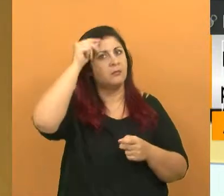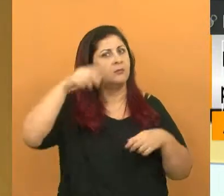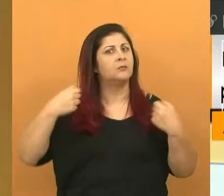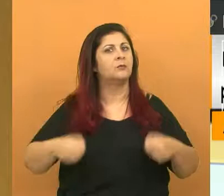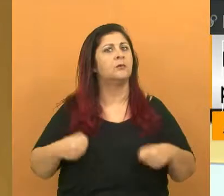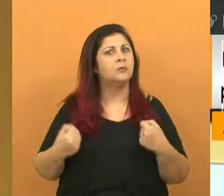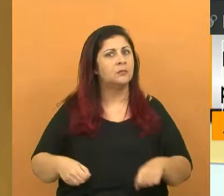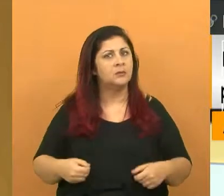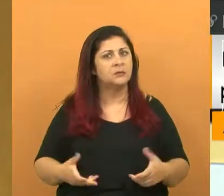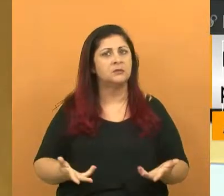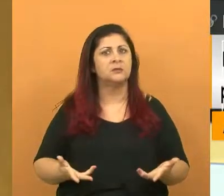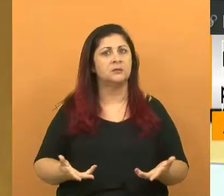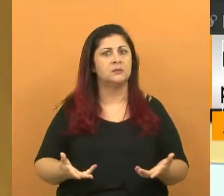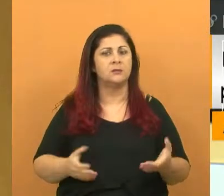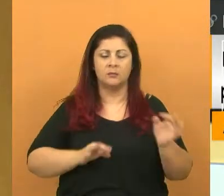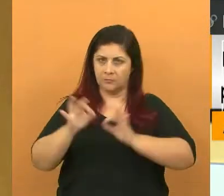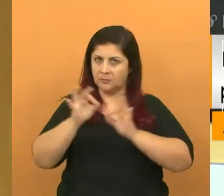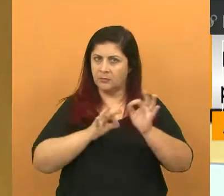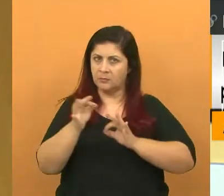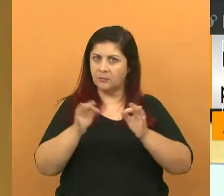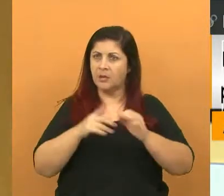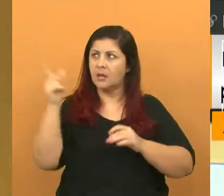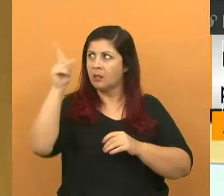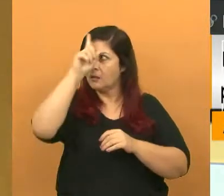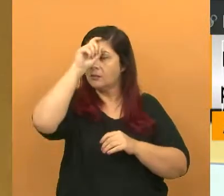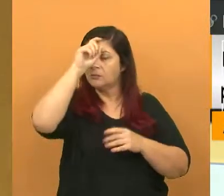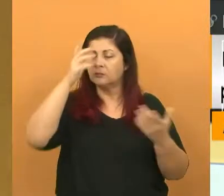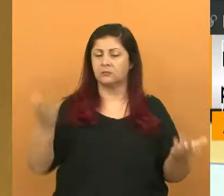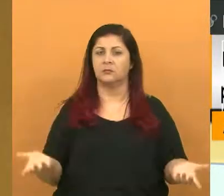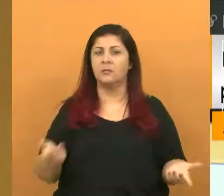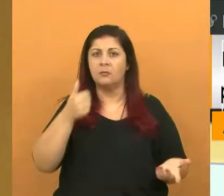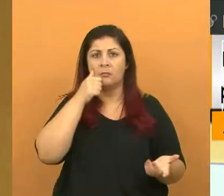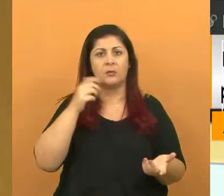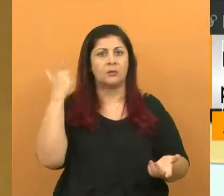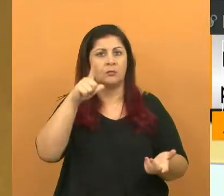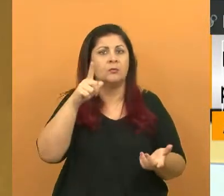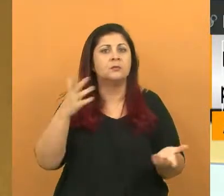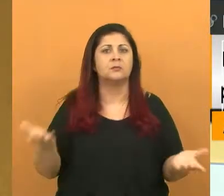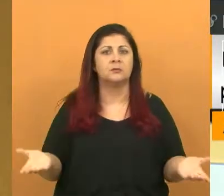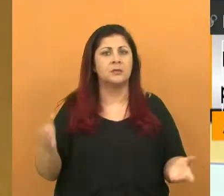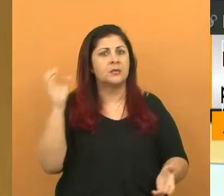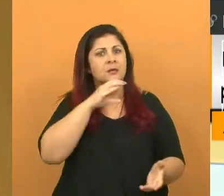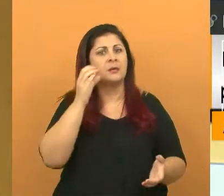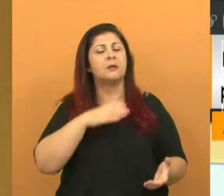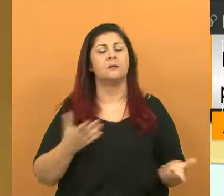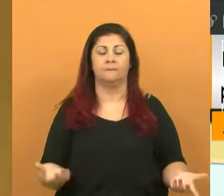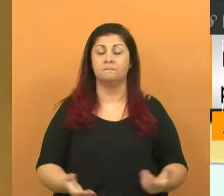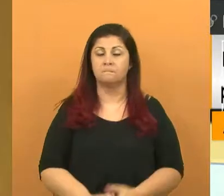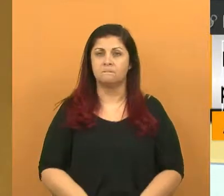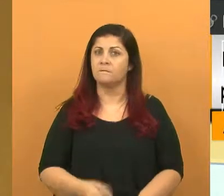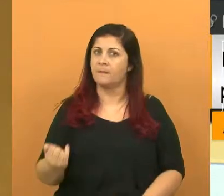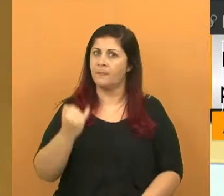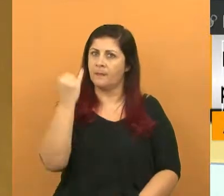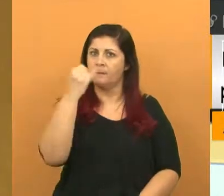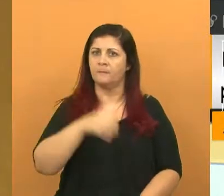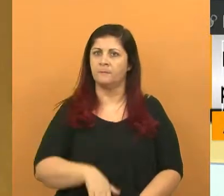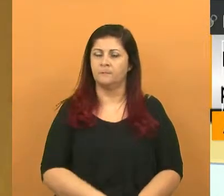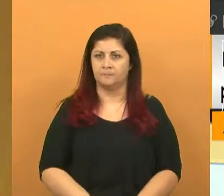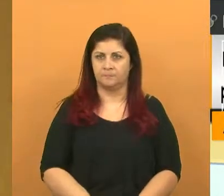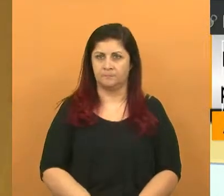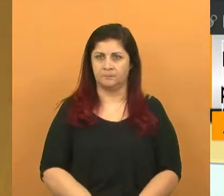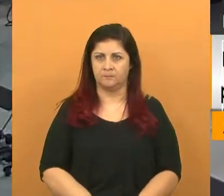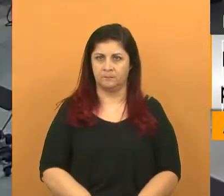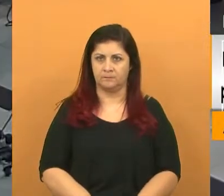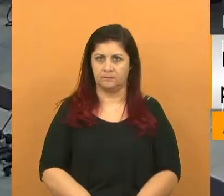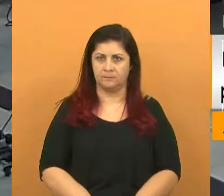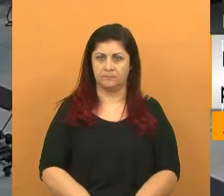dar condição para as mulheres ter acesso a esse exame o mais rápido possível. Isso é fundamental. Você me permite só uma... Claro,